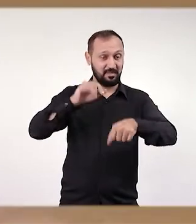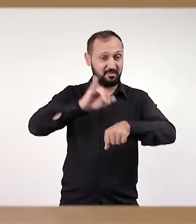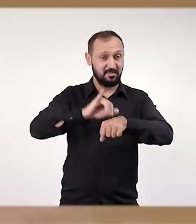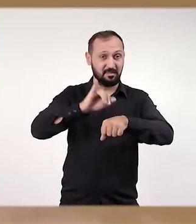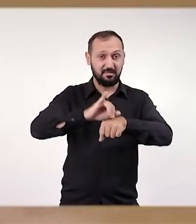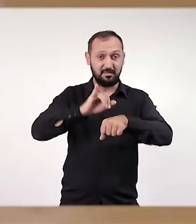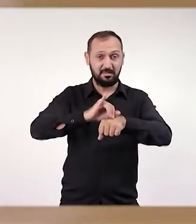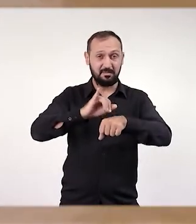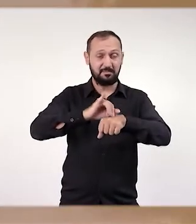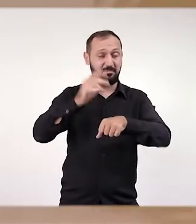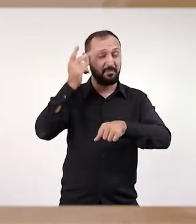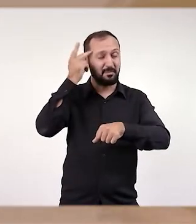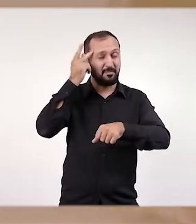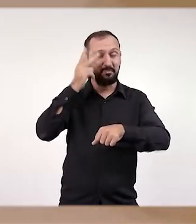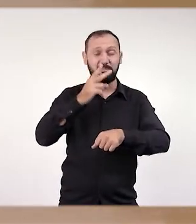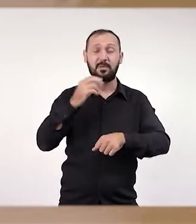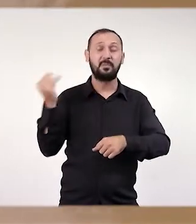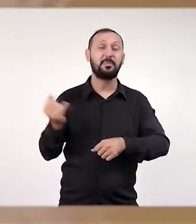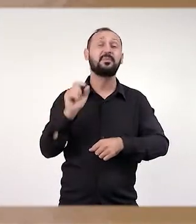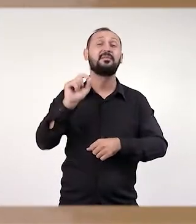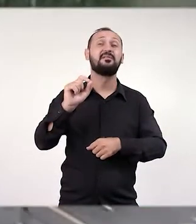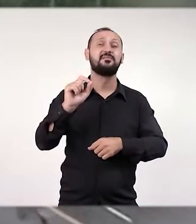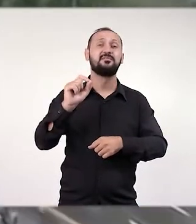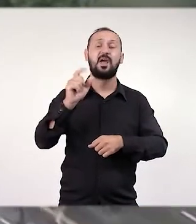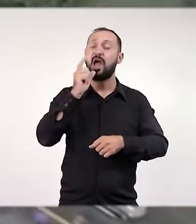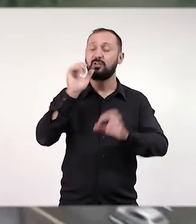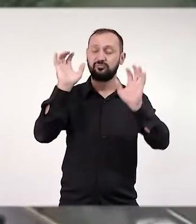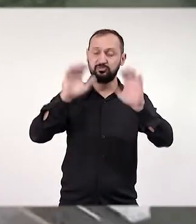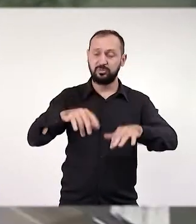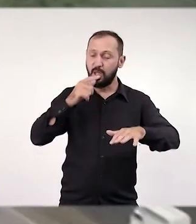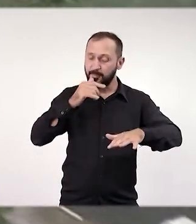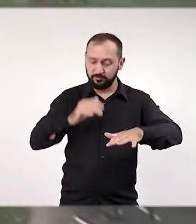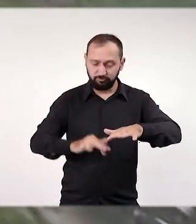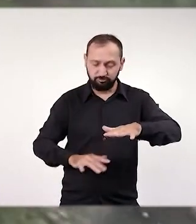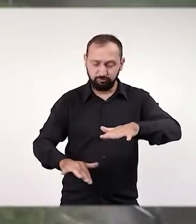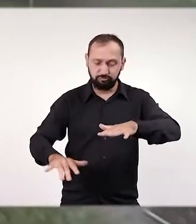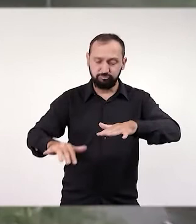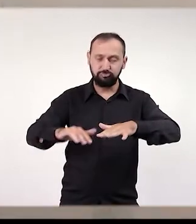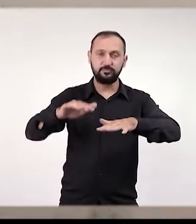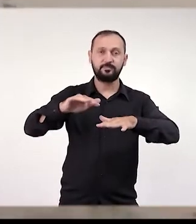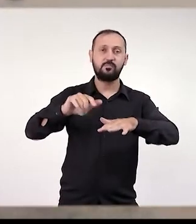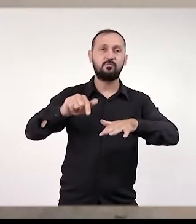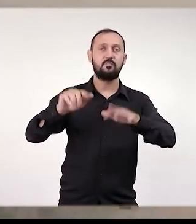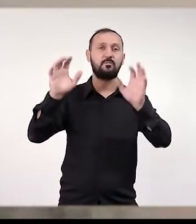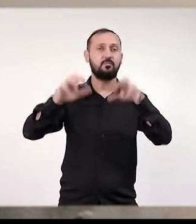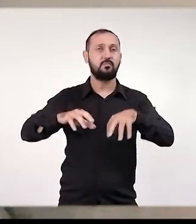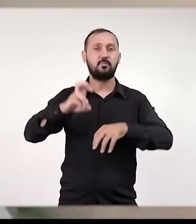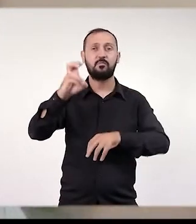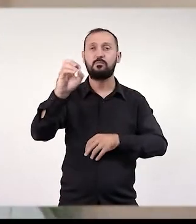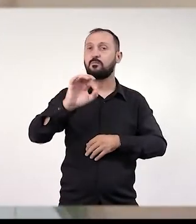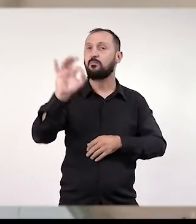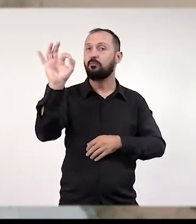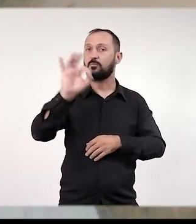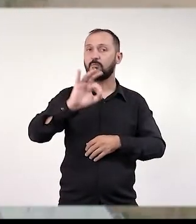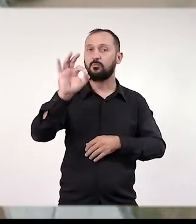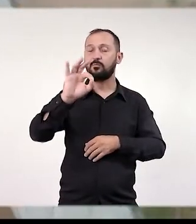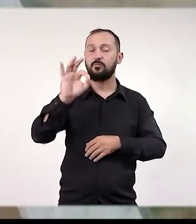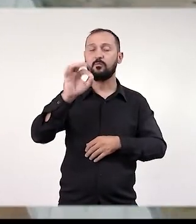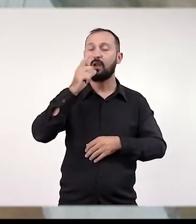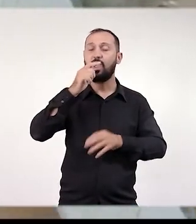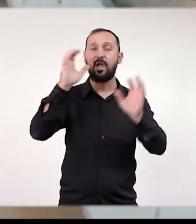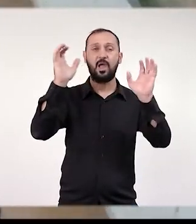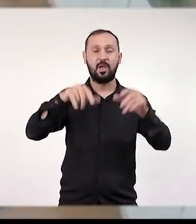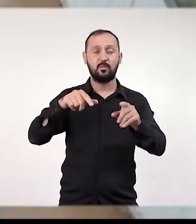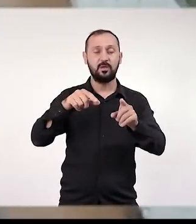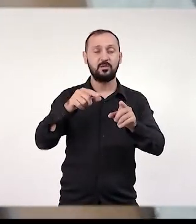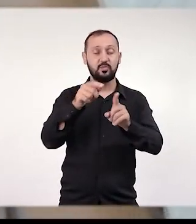Paulo, uma das capitais mais importantes do país, literalmente embaixo d'água. A chuva representou 50%